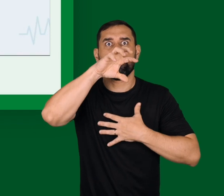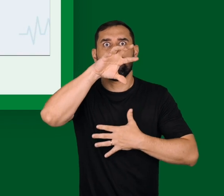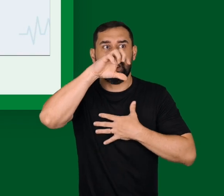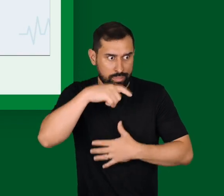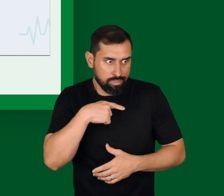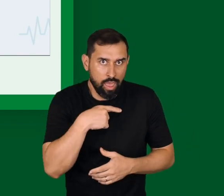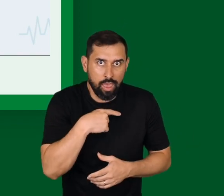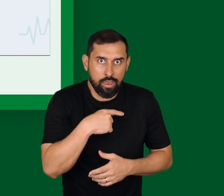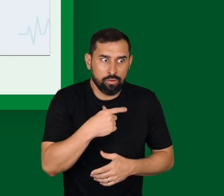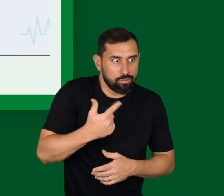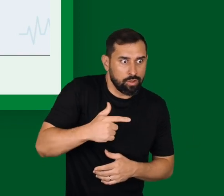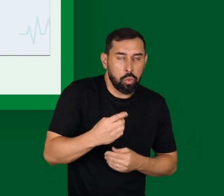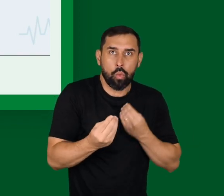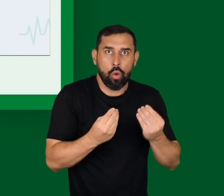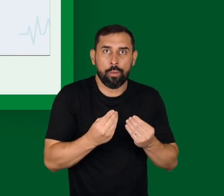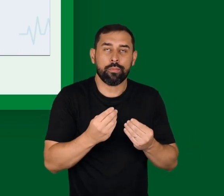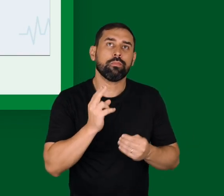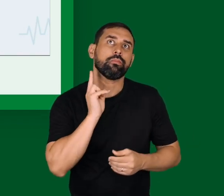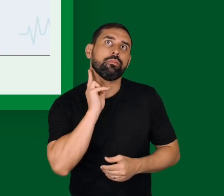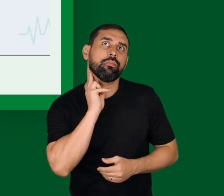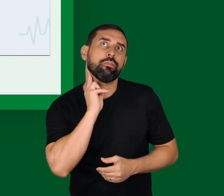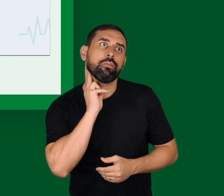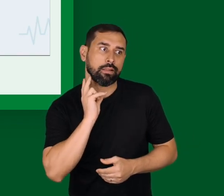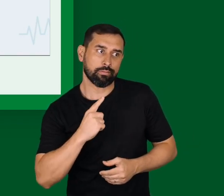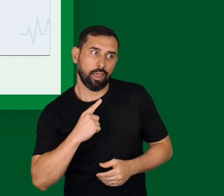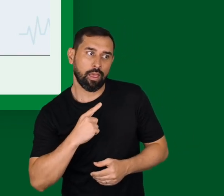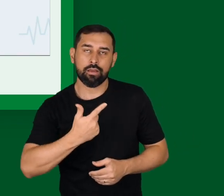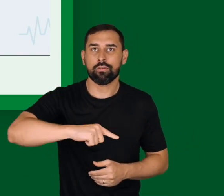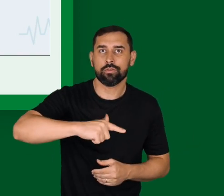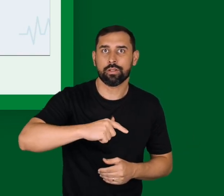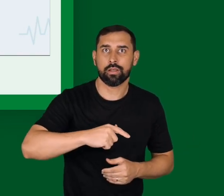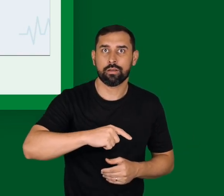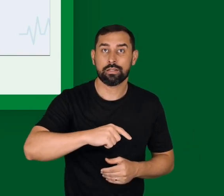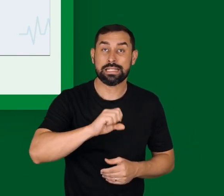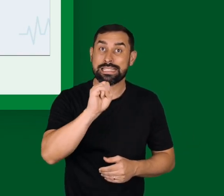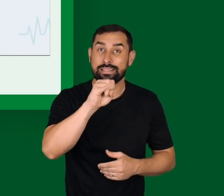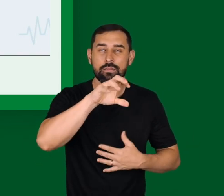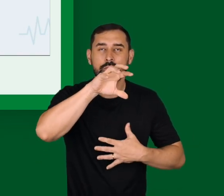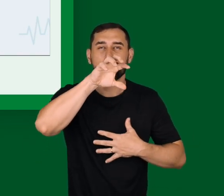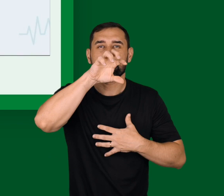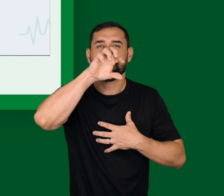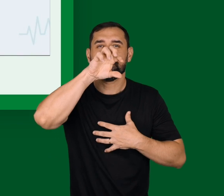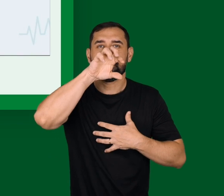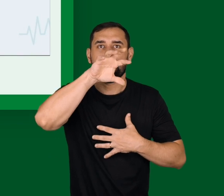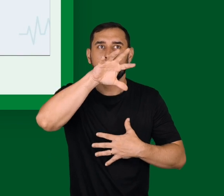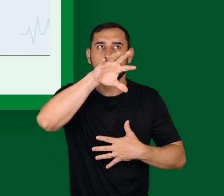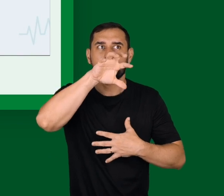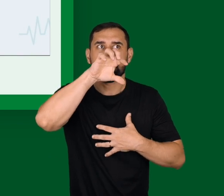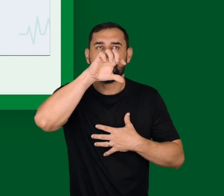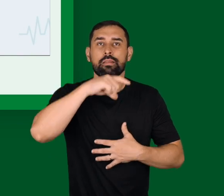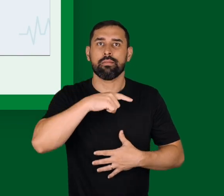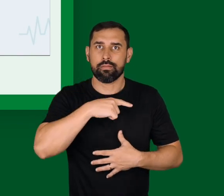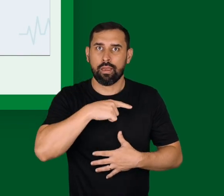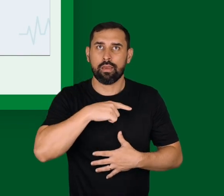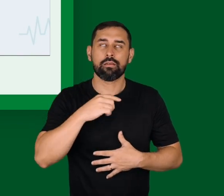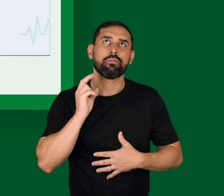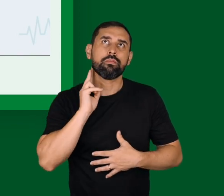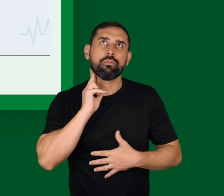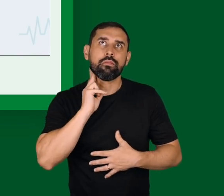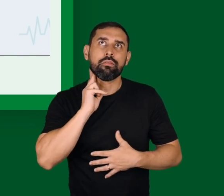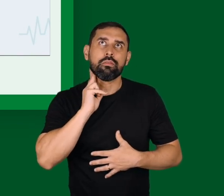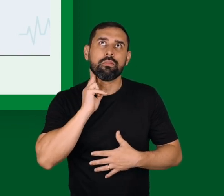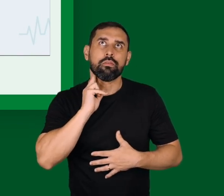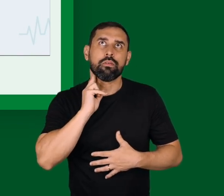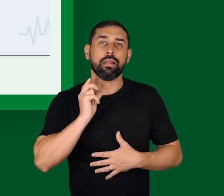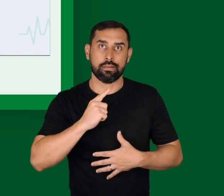está engasgada, se ela está respirando, para a gente definir e buscar os pulsos. A ausência de respiração, a gente vai,